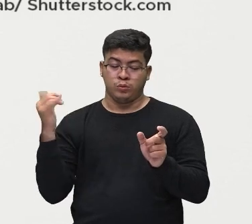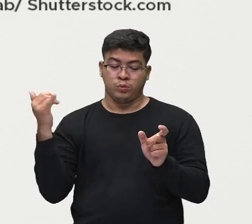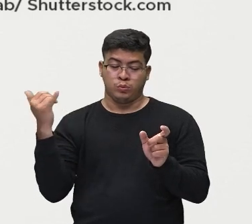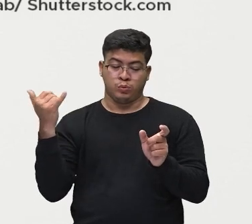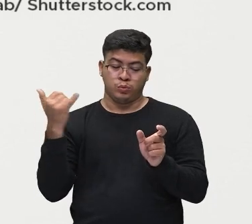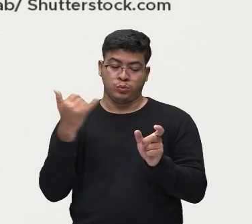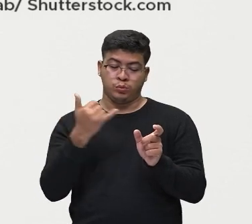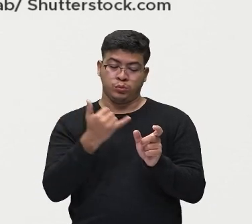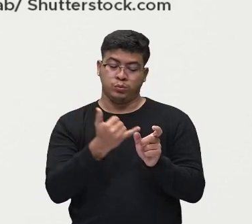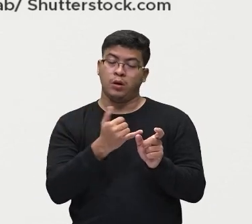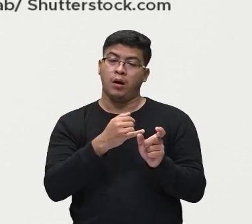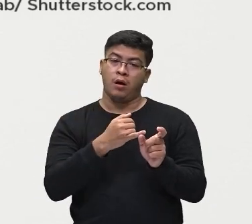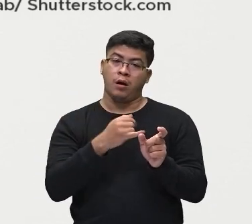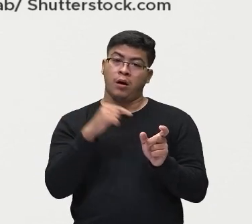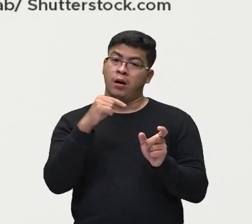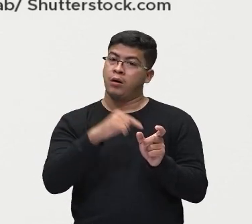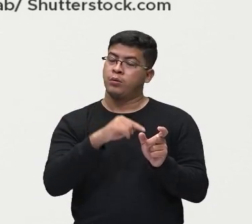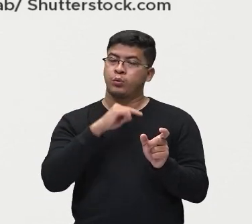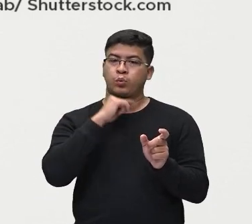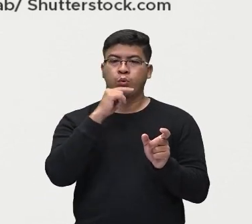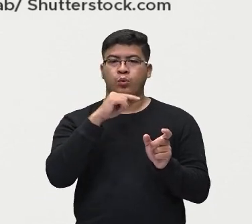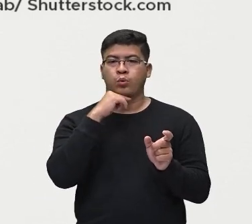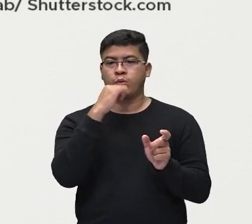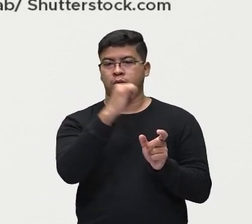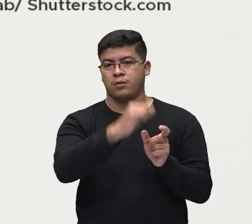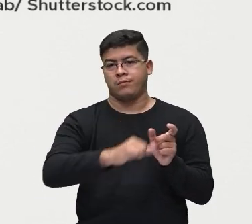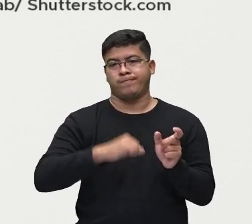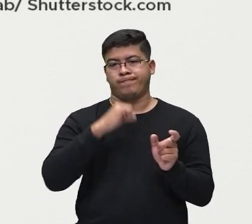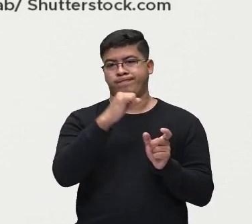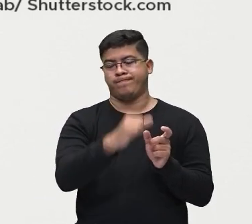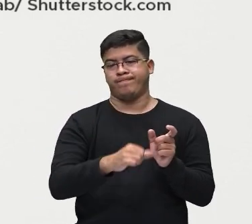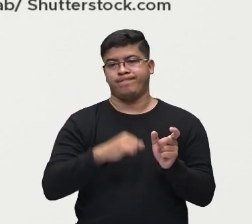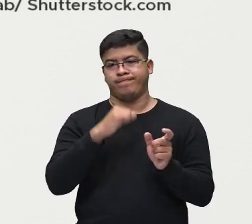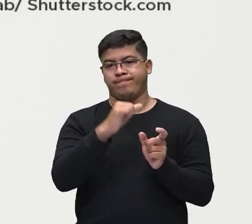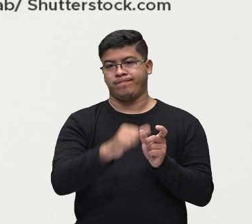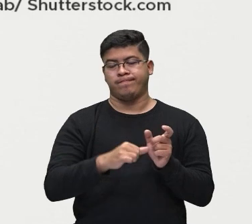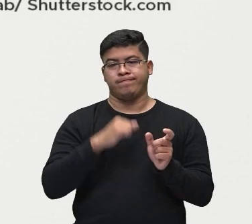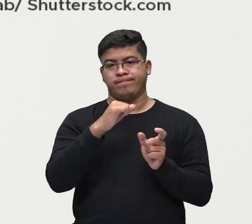elétrica. Recebendo essa energia elétrica, ela vai